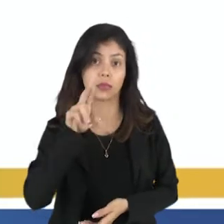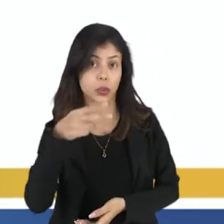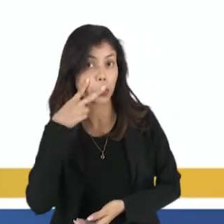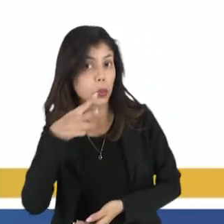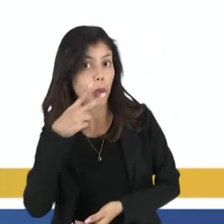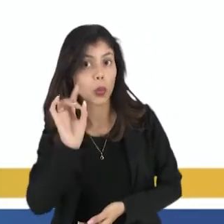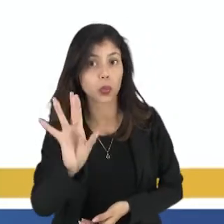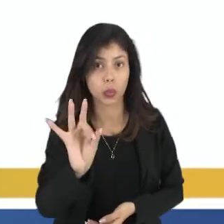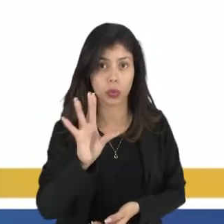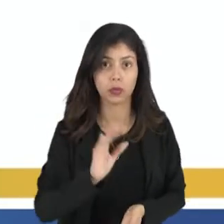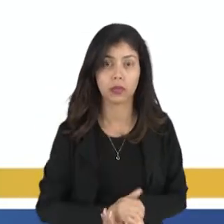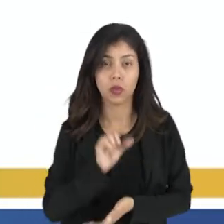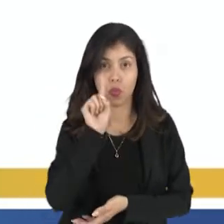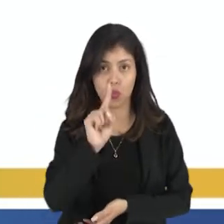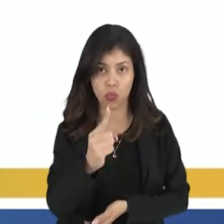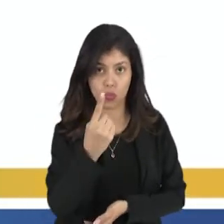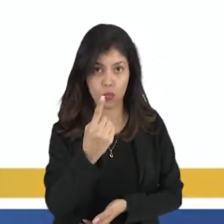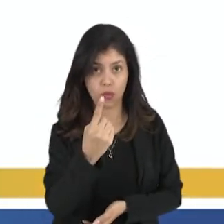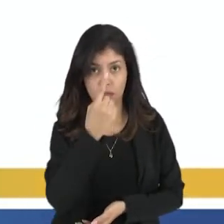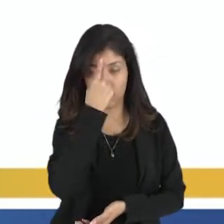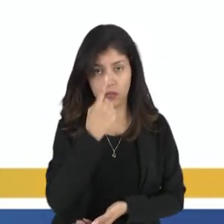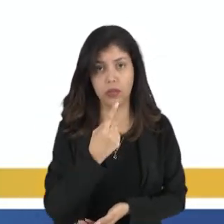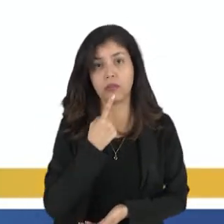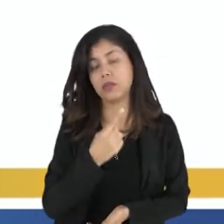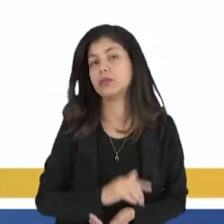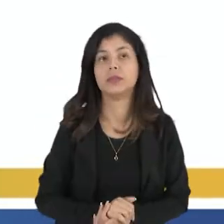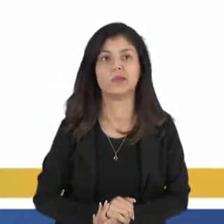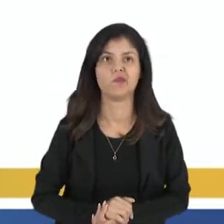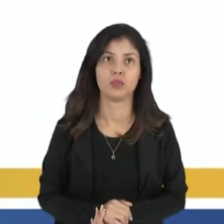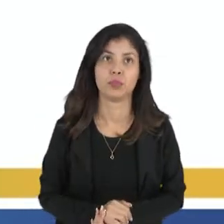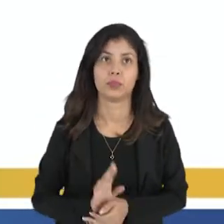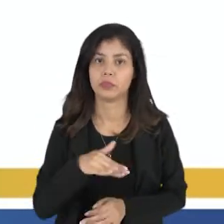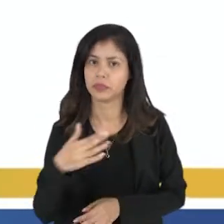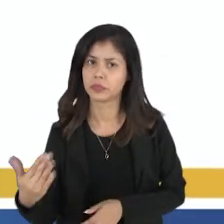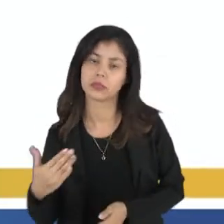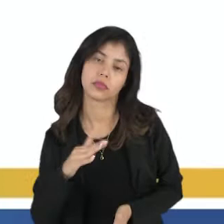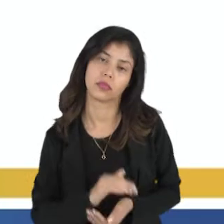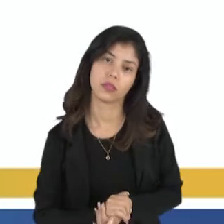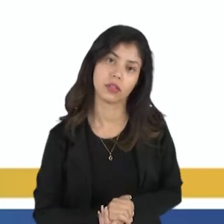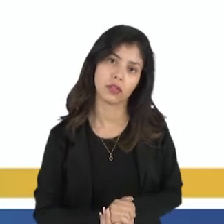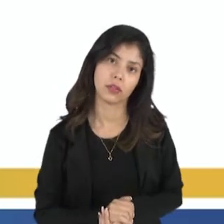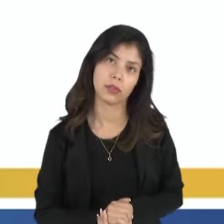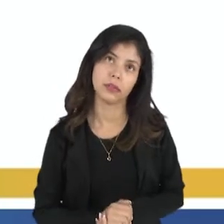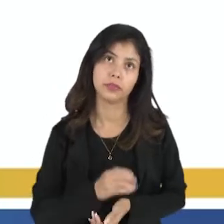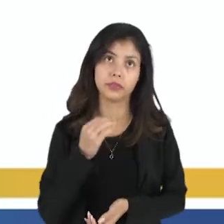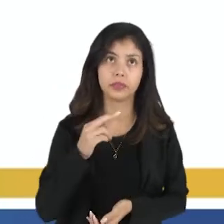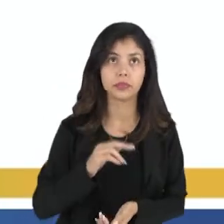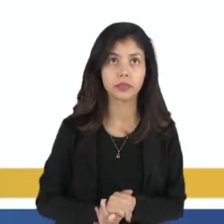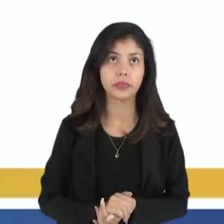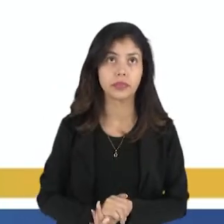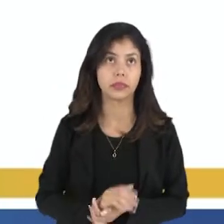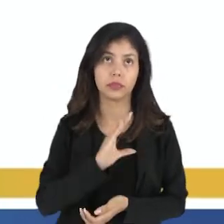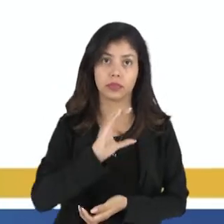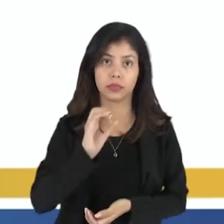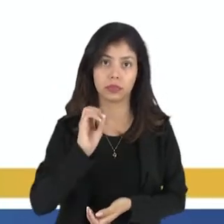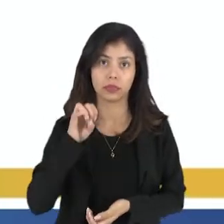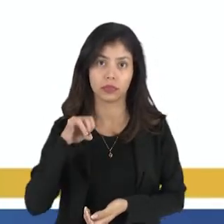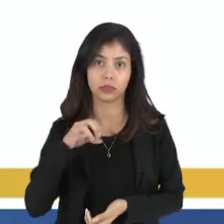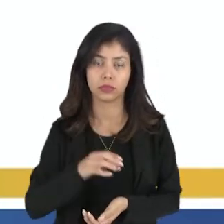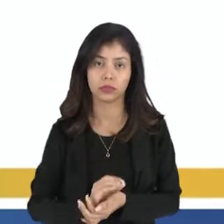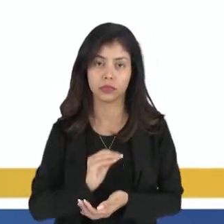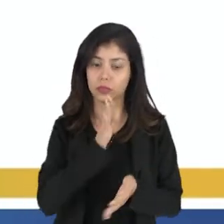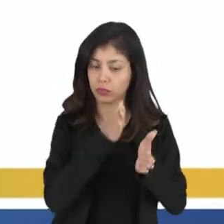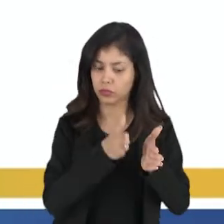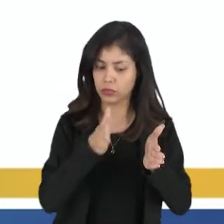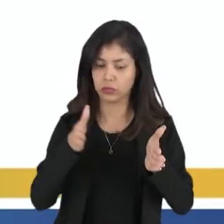vimos apenas uma imagem nos exemplos que eu trouxe, enquanto que para comic strip nós temos uma